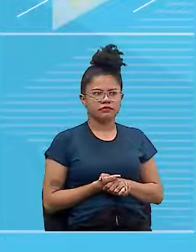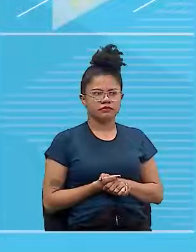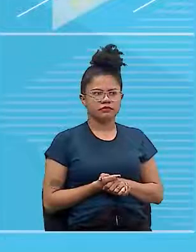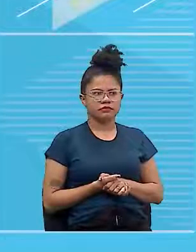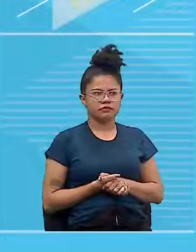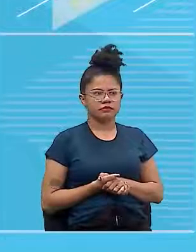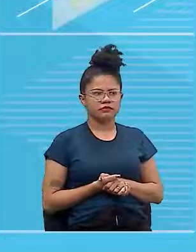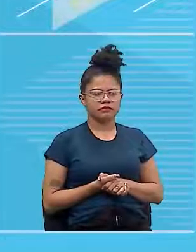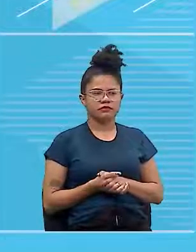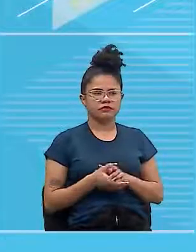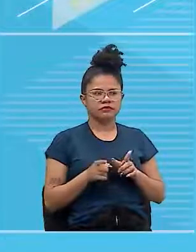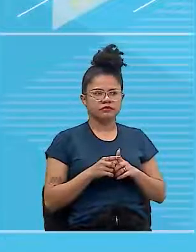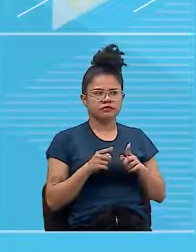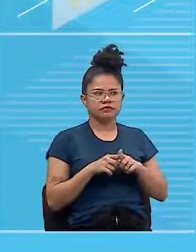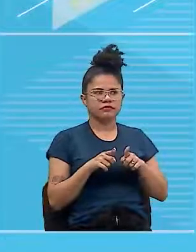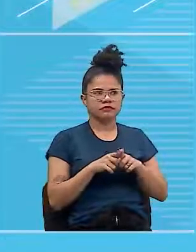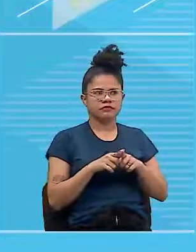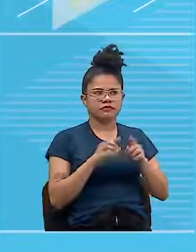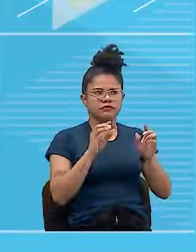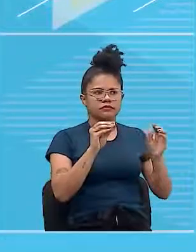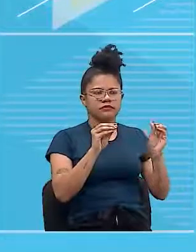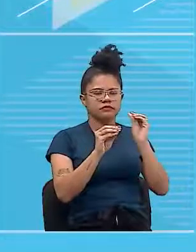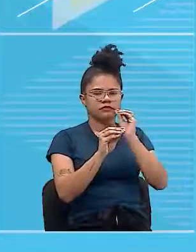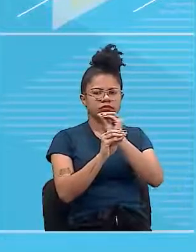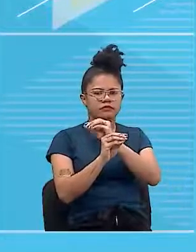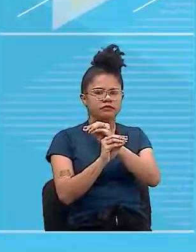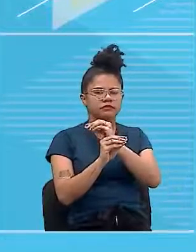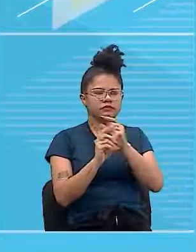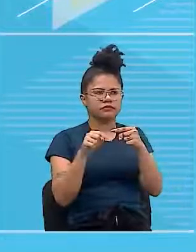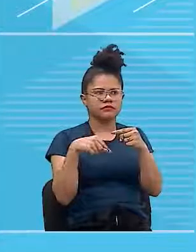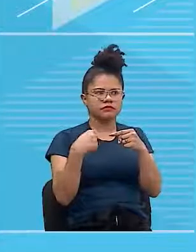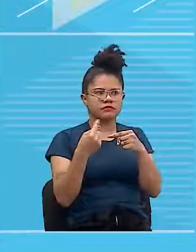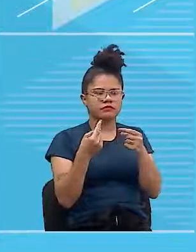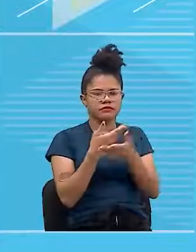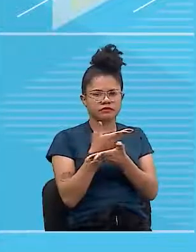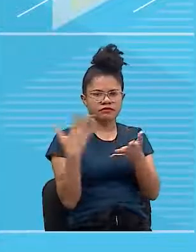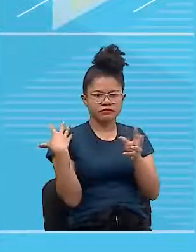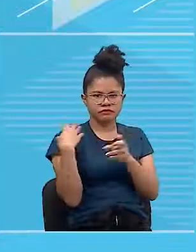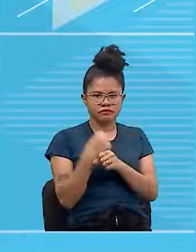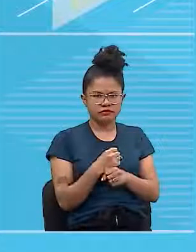passar todo mundo logo para o outro lado para depois tu calcular